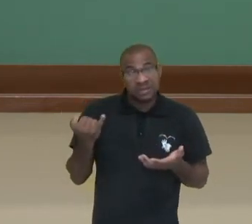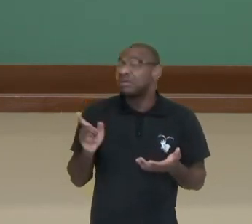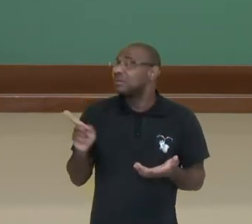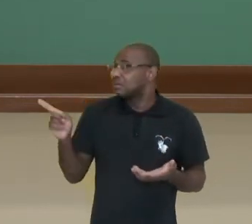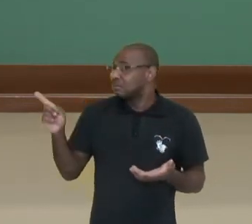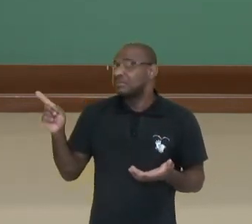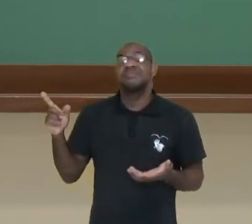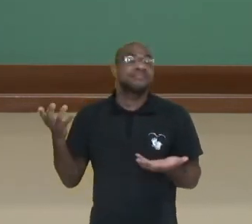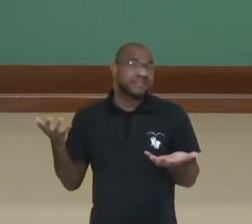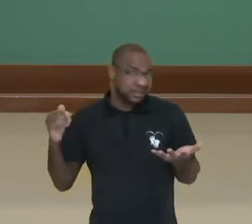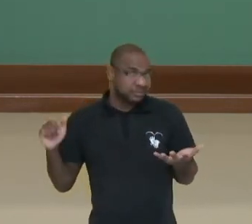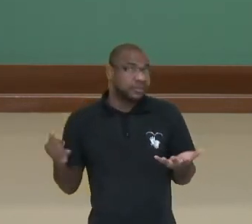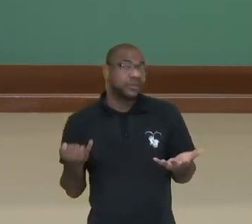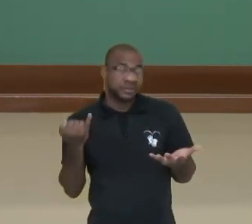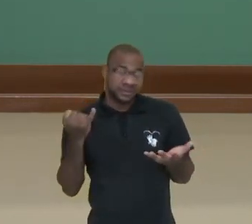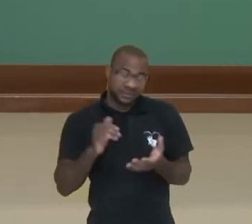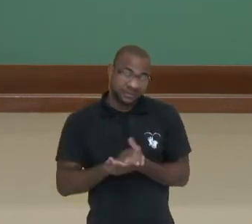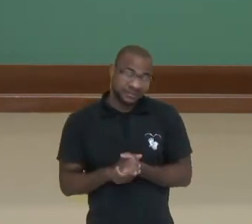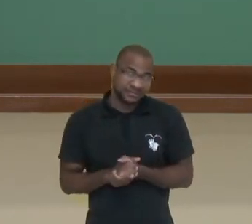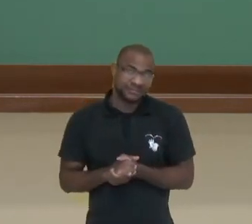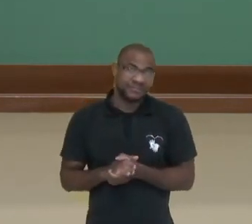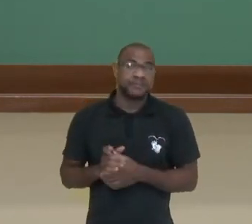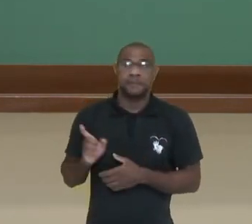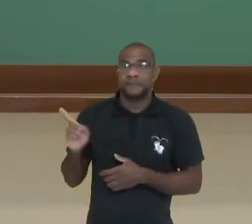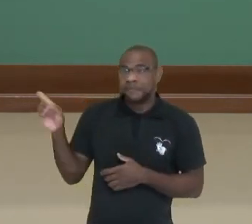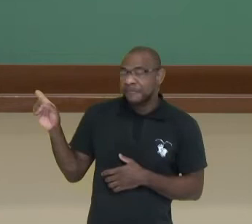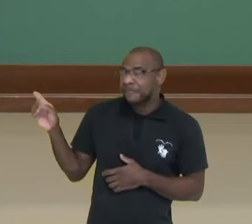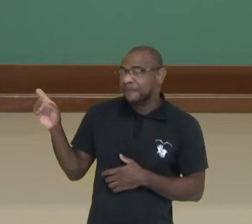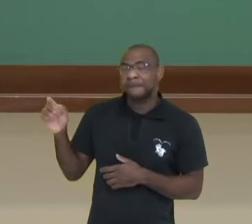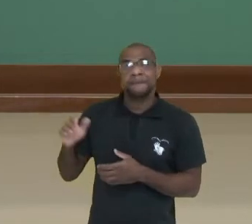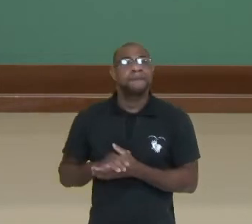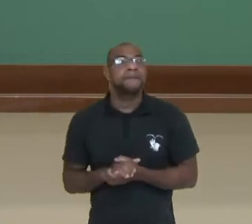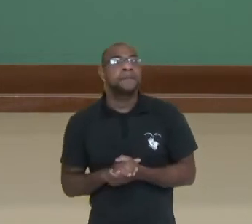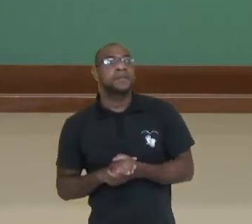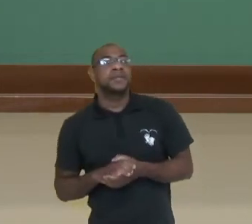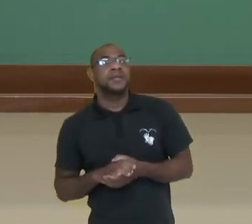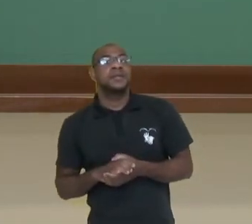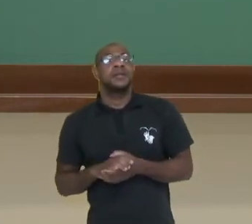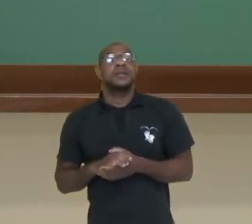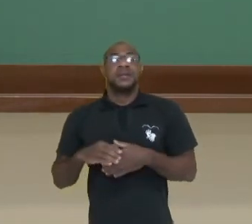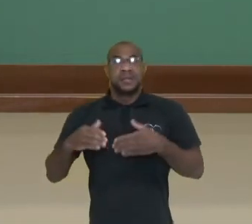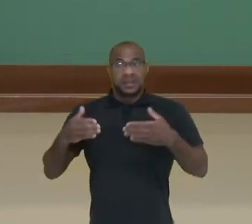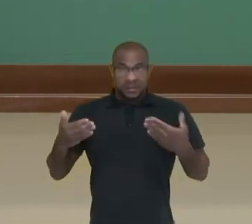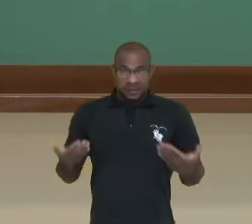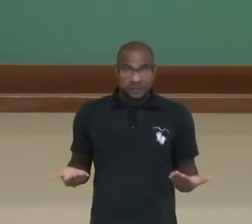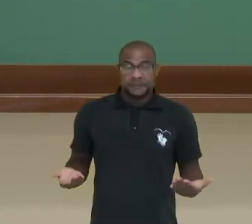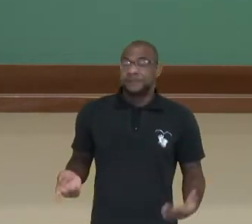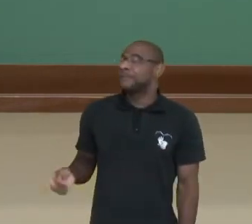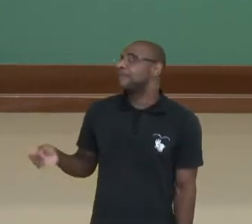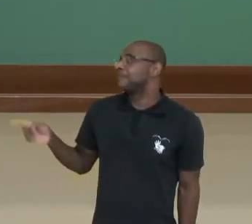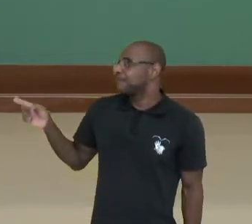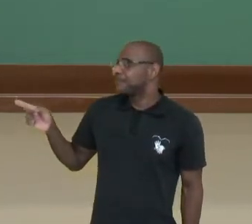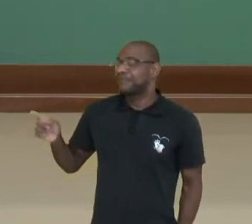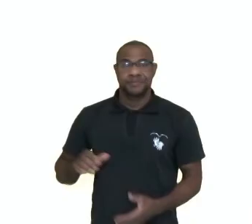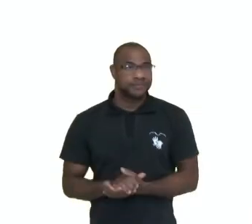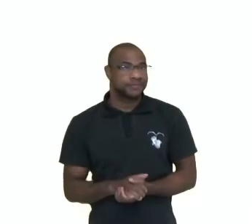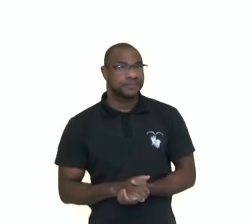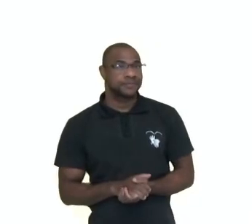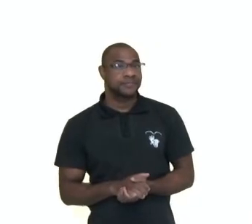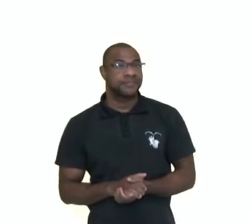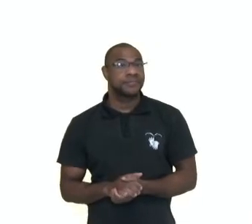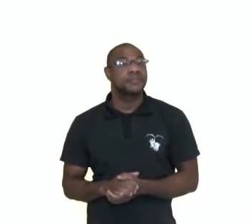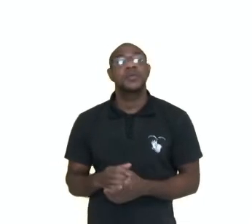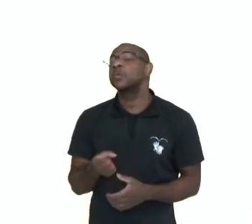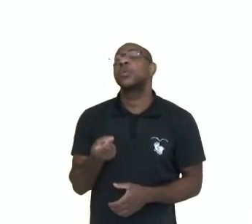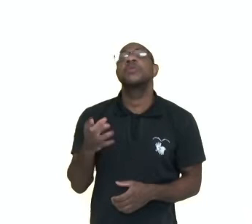comia, mesmo quando eu não gostava muito. Mas se você colocar um vinagrinho, um salzinho ali, fica bom, hein? Então, vem cá, olha lá o alface,